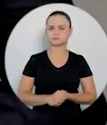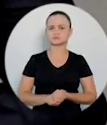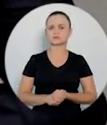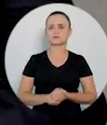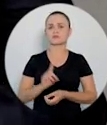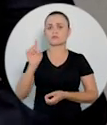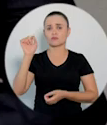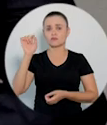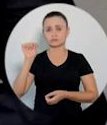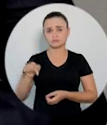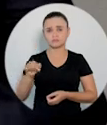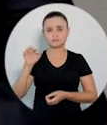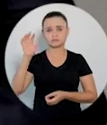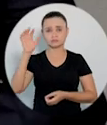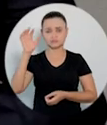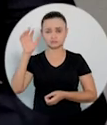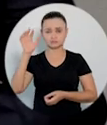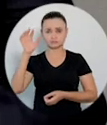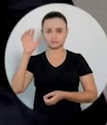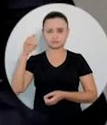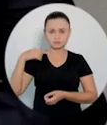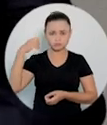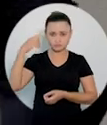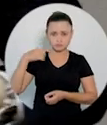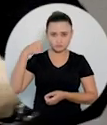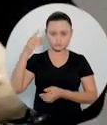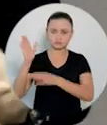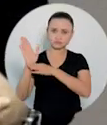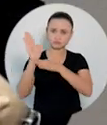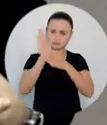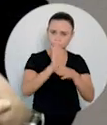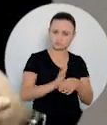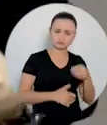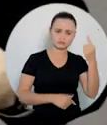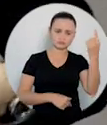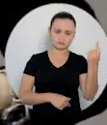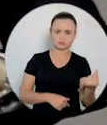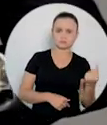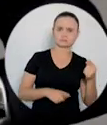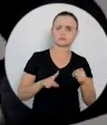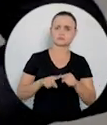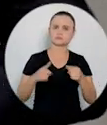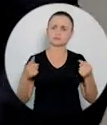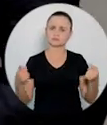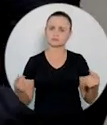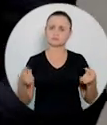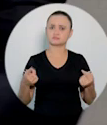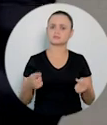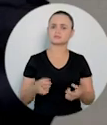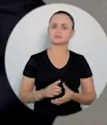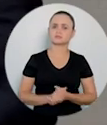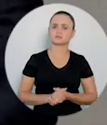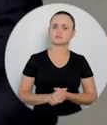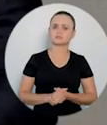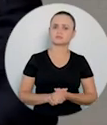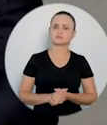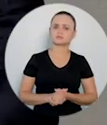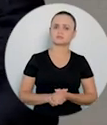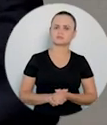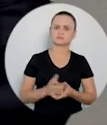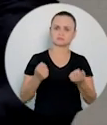e a advogada eles estão ali para garantir o direito de um cidadão. Um cidadão que pode, eventualmente, ter cometido um